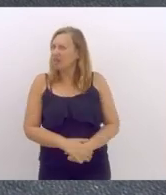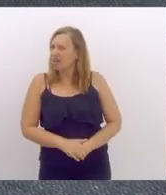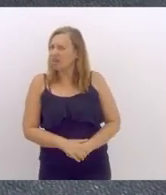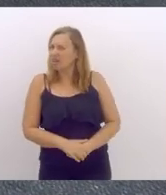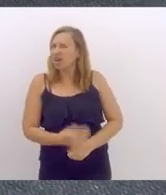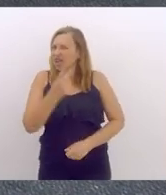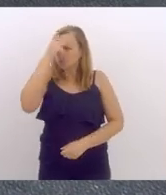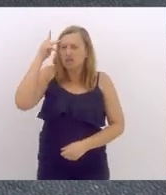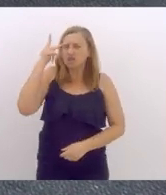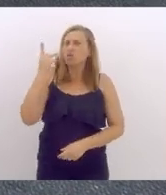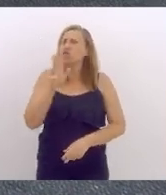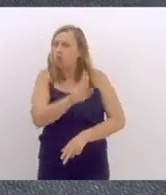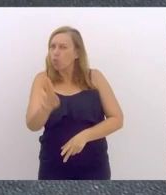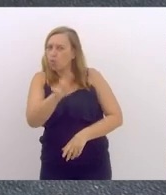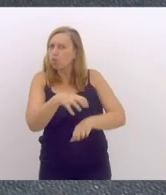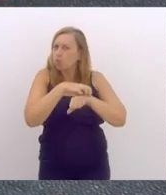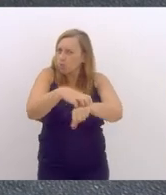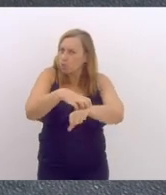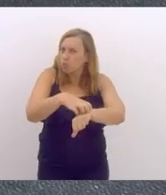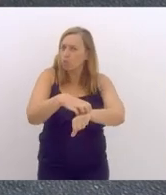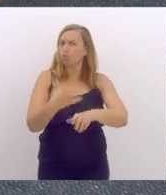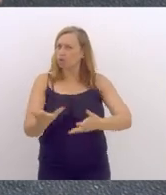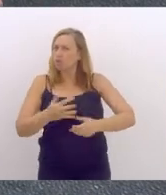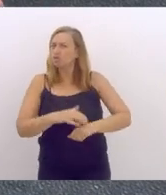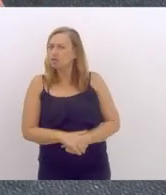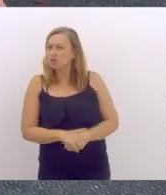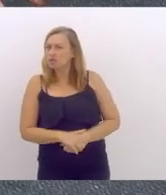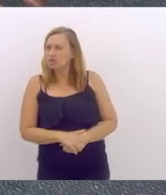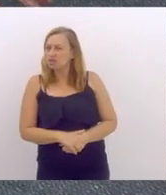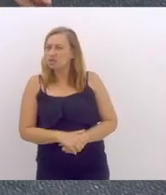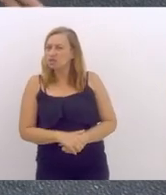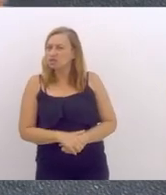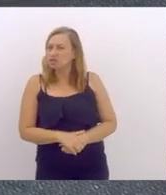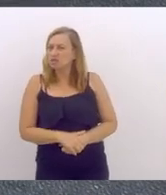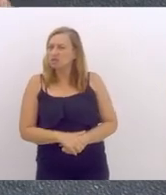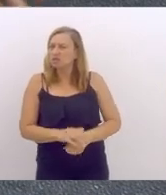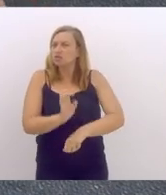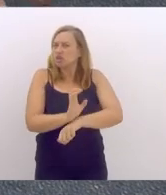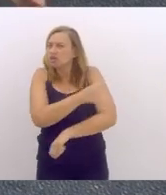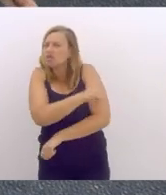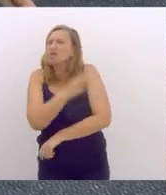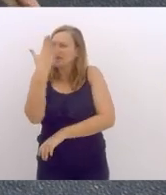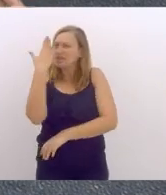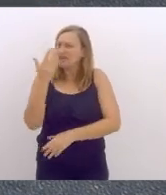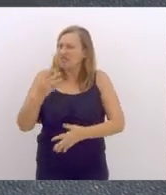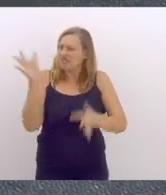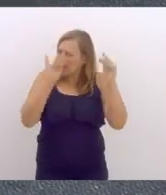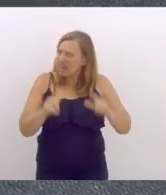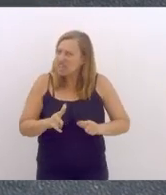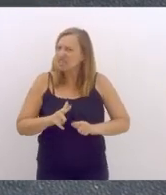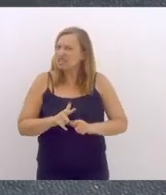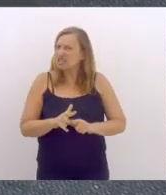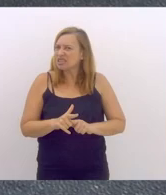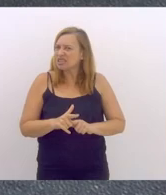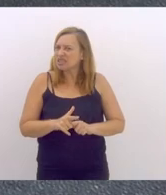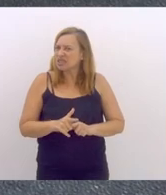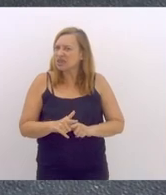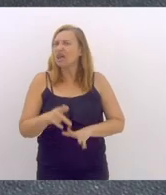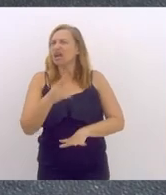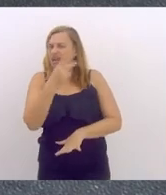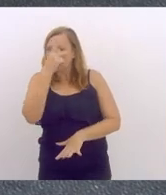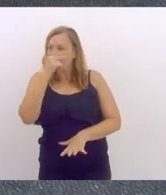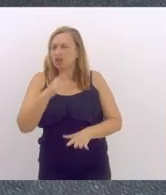o pessoal que usa Transportes os meios de transporte aqui no estado do Rio de Janeiro tá satisfeito Será que o pessoal